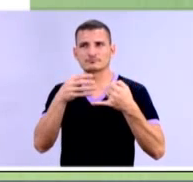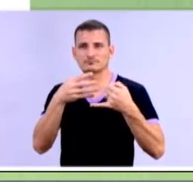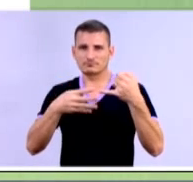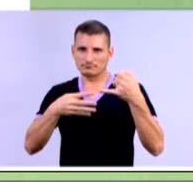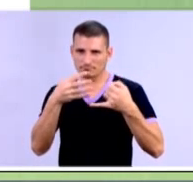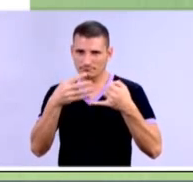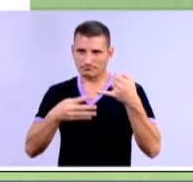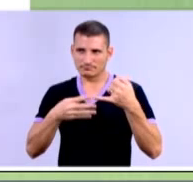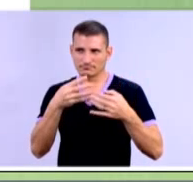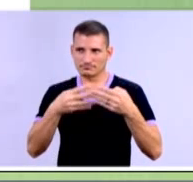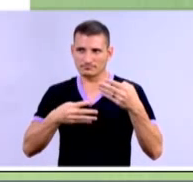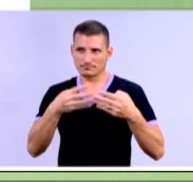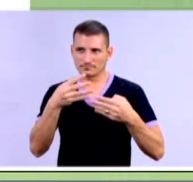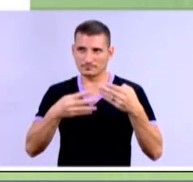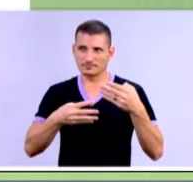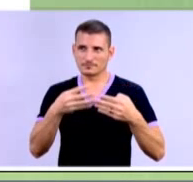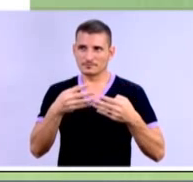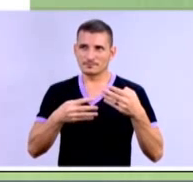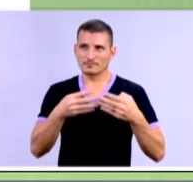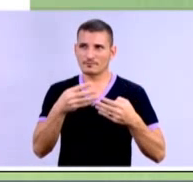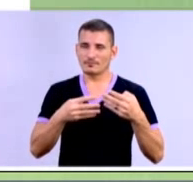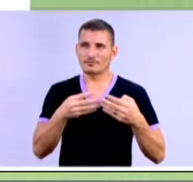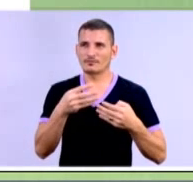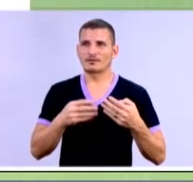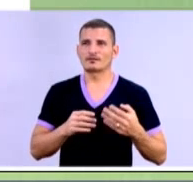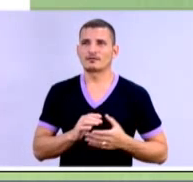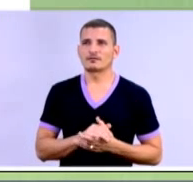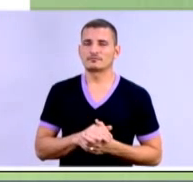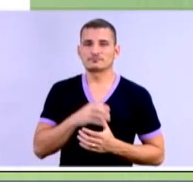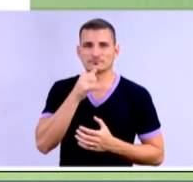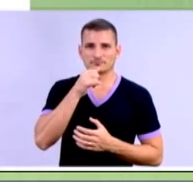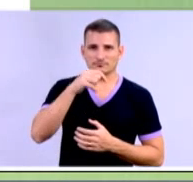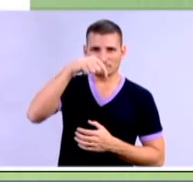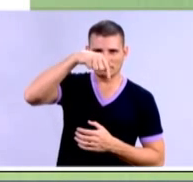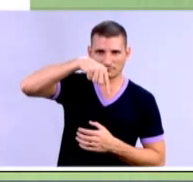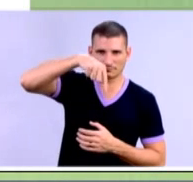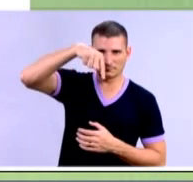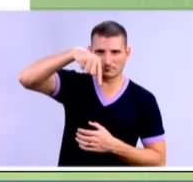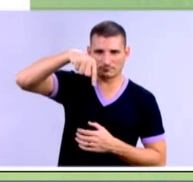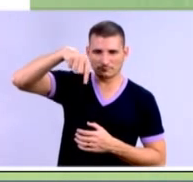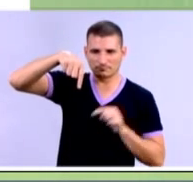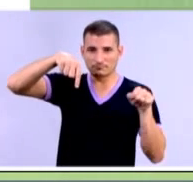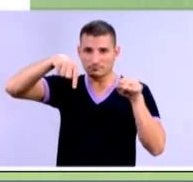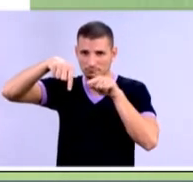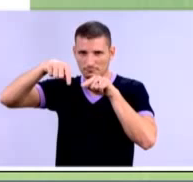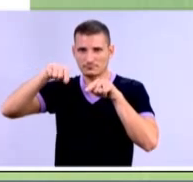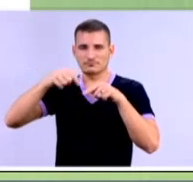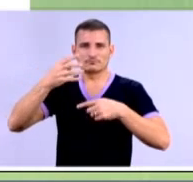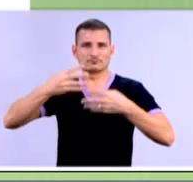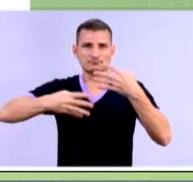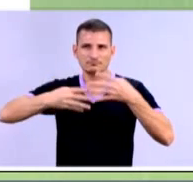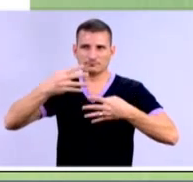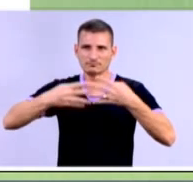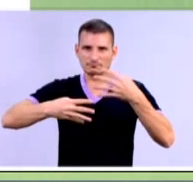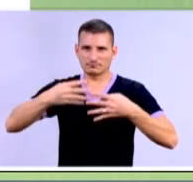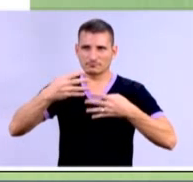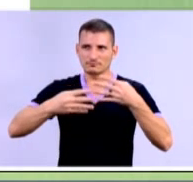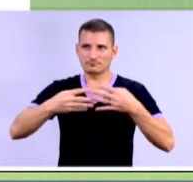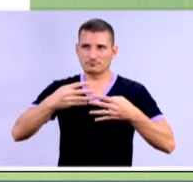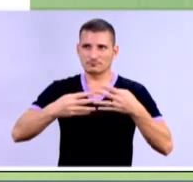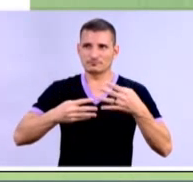setas maiores aqui, é onde está havendo interferência, ok? E aí, isso daí é como se fossem dois